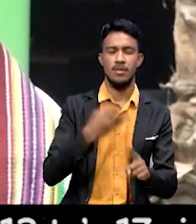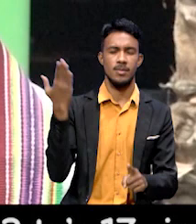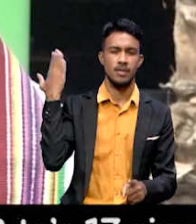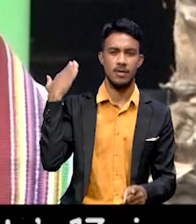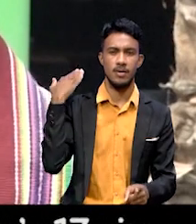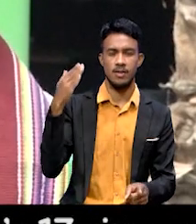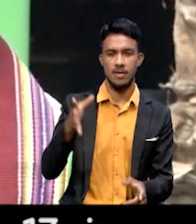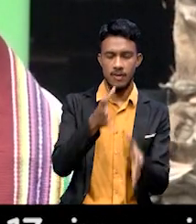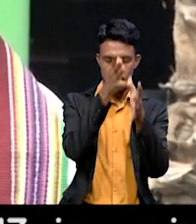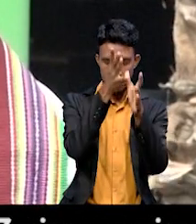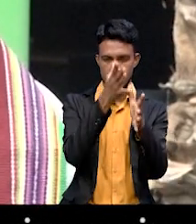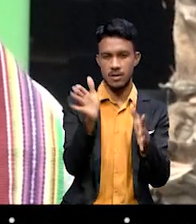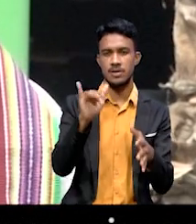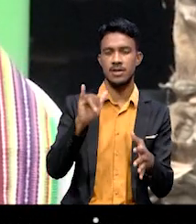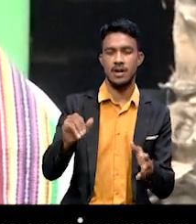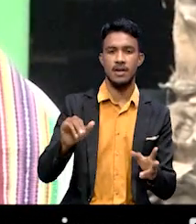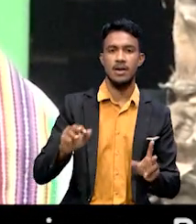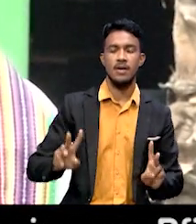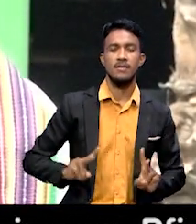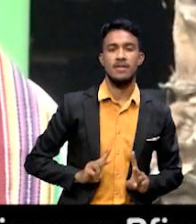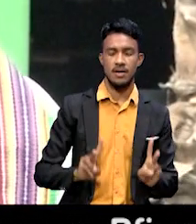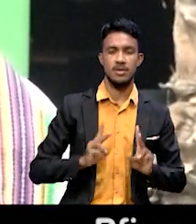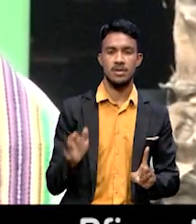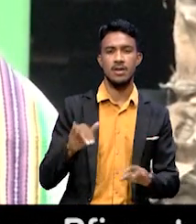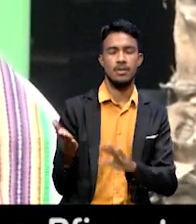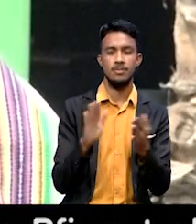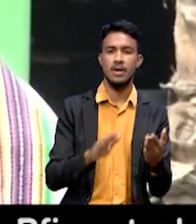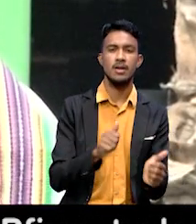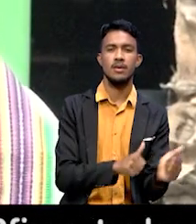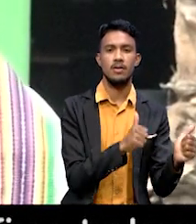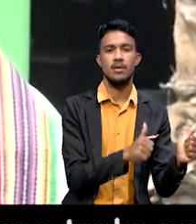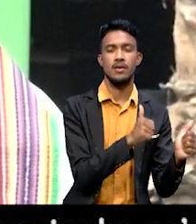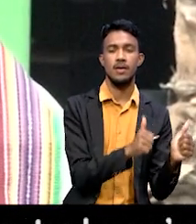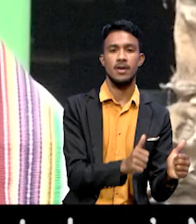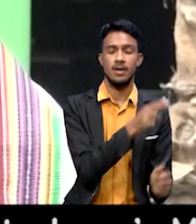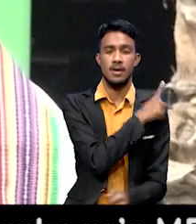mate tutur malu ret. Neve honen clínica ne importante tebes.